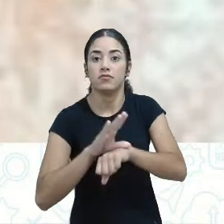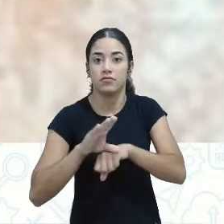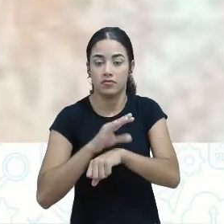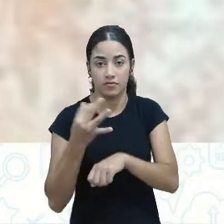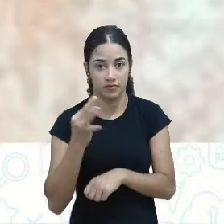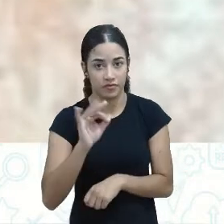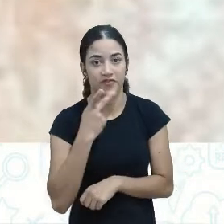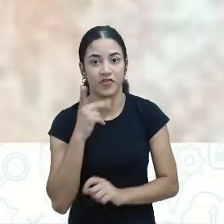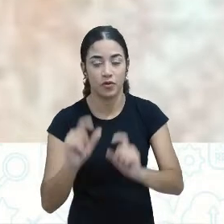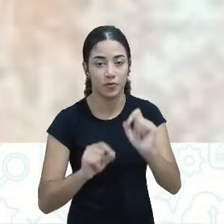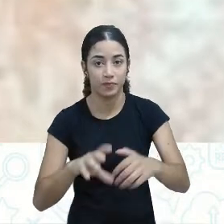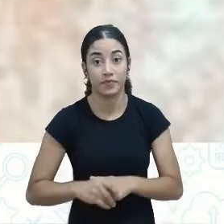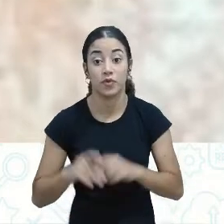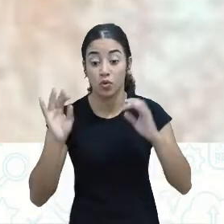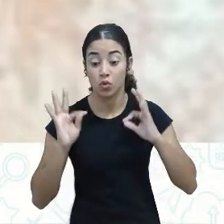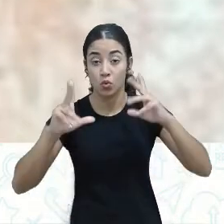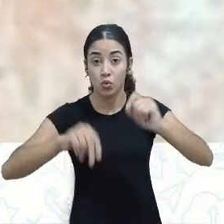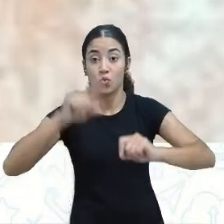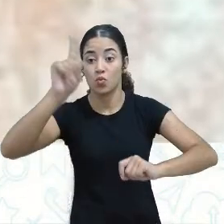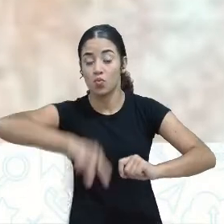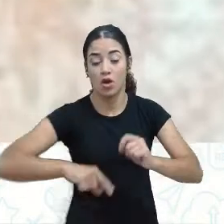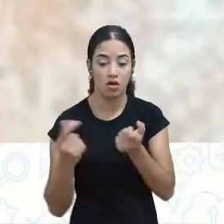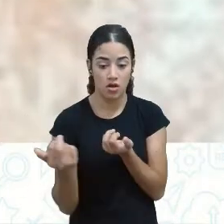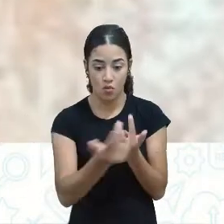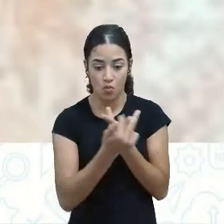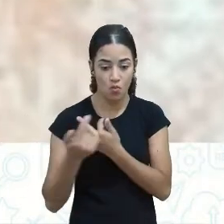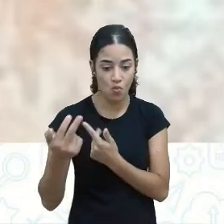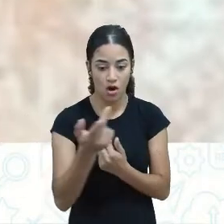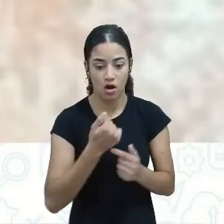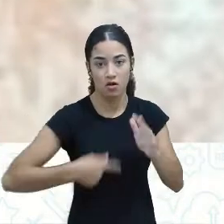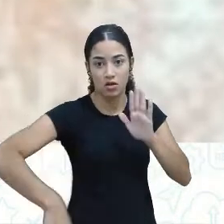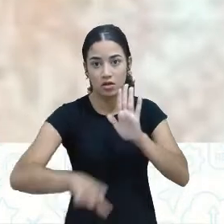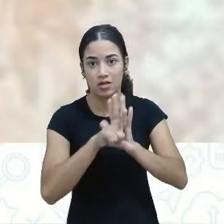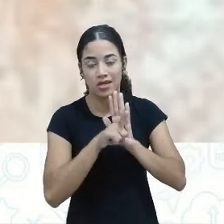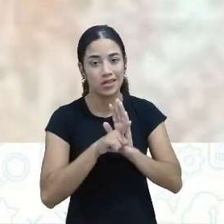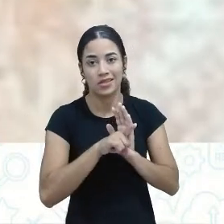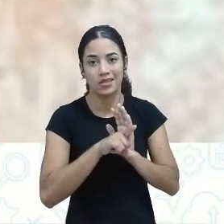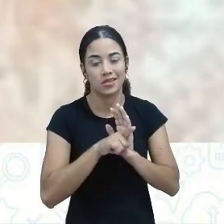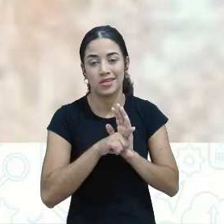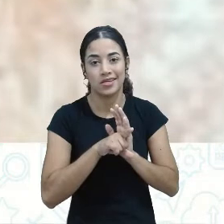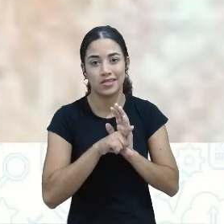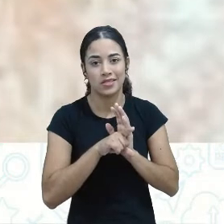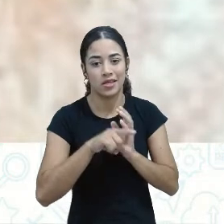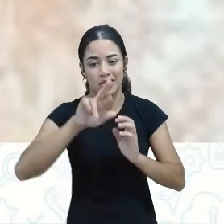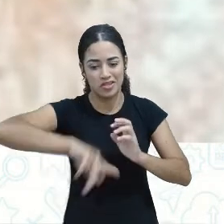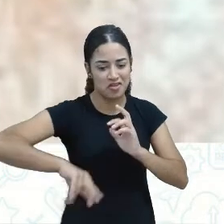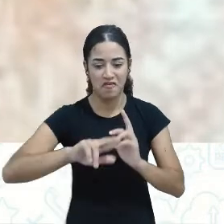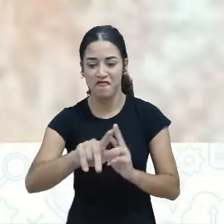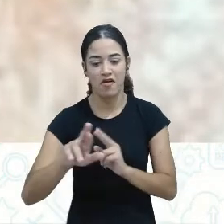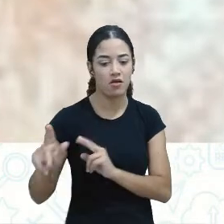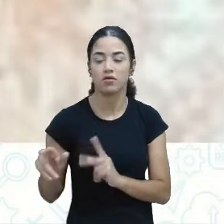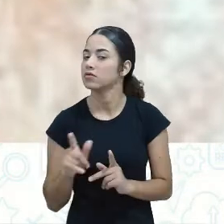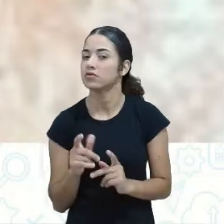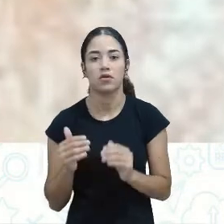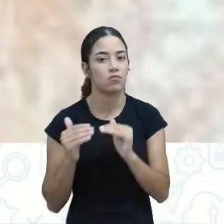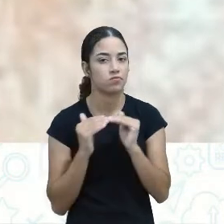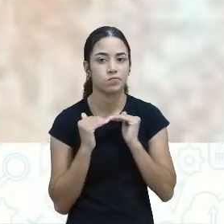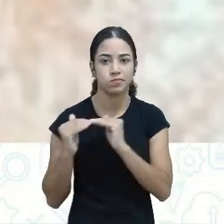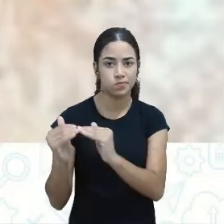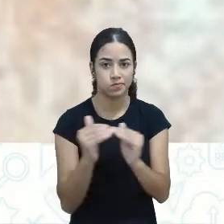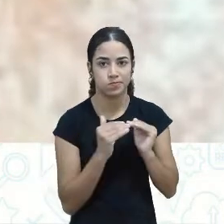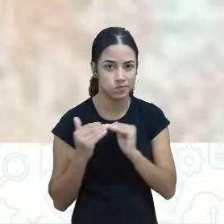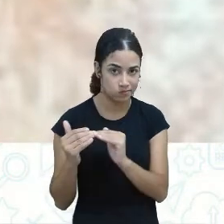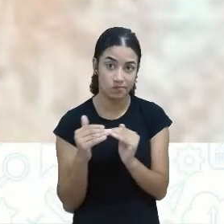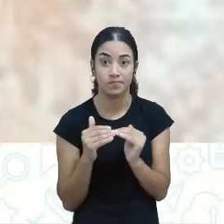seguinte questão: todos são iguais perante a lei, sem distinção de qualquer natureza, né? Apesar